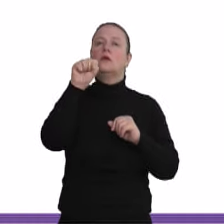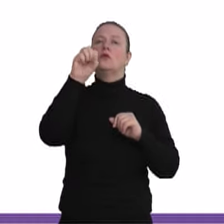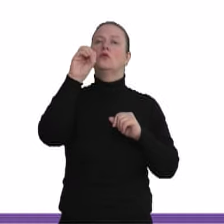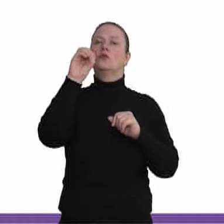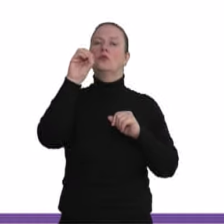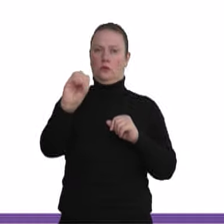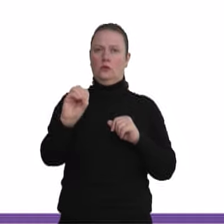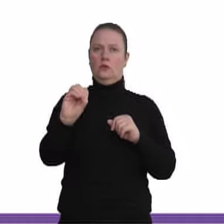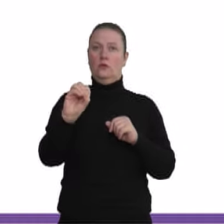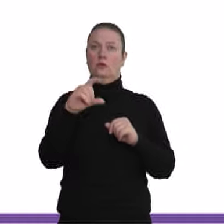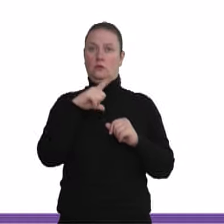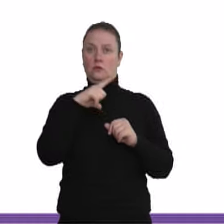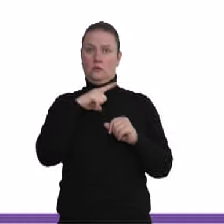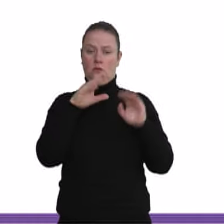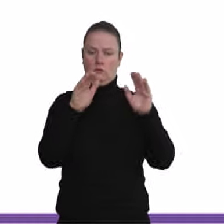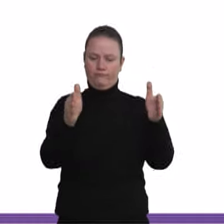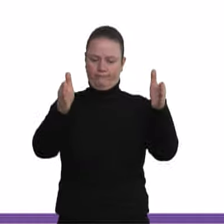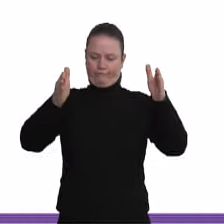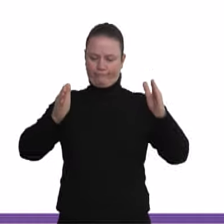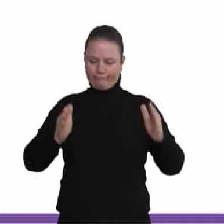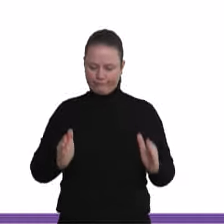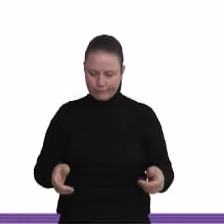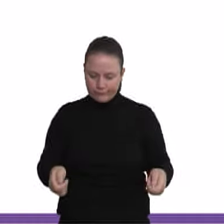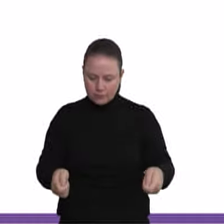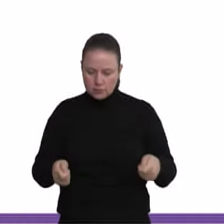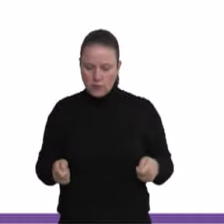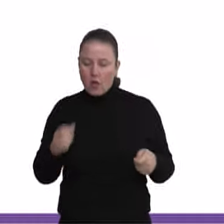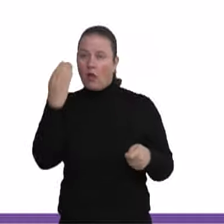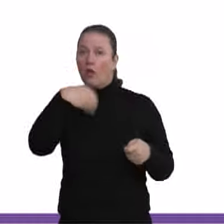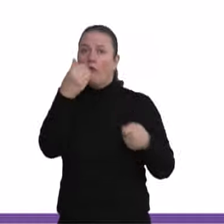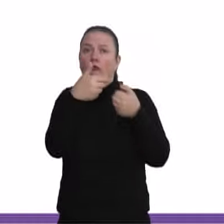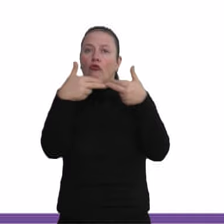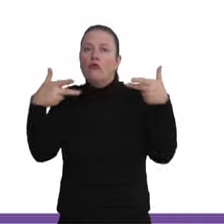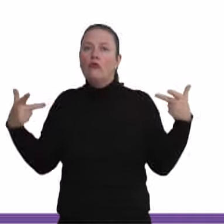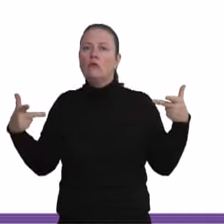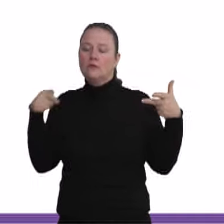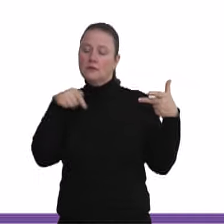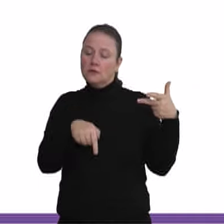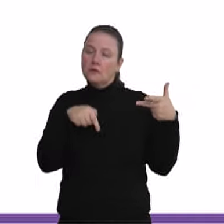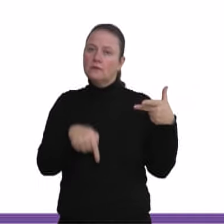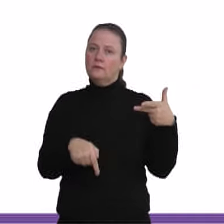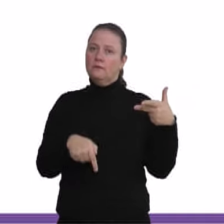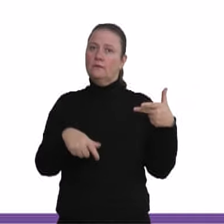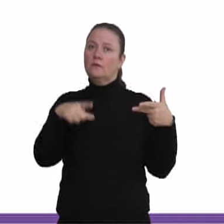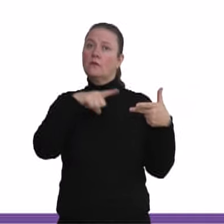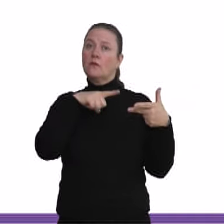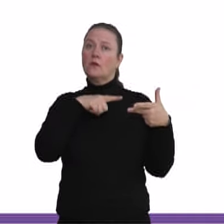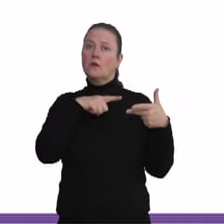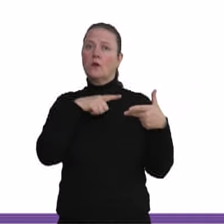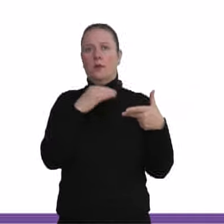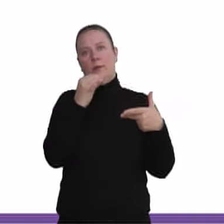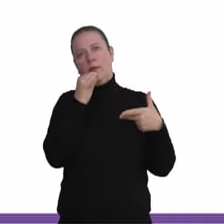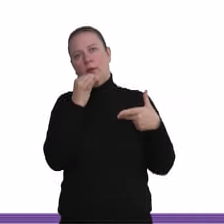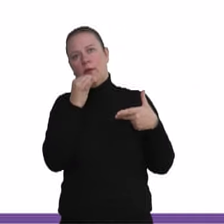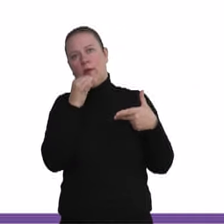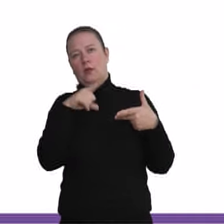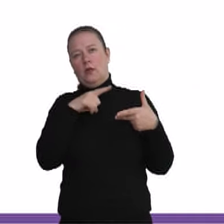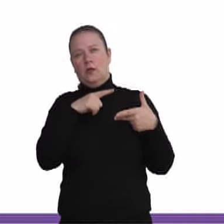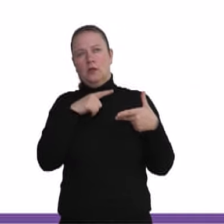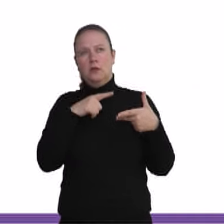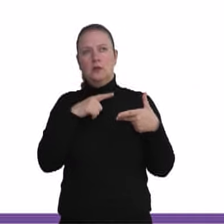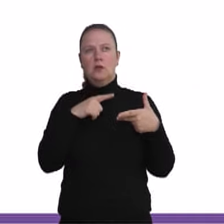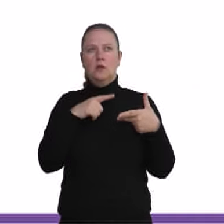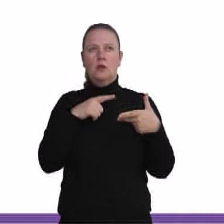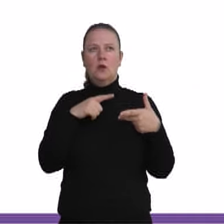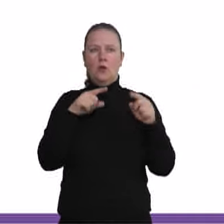e avança até a gaveta de frutas, onde vai gerar essa refrigeração. Abriu um buraco, vamos dizer assim,